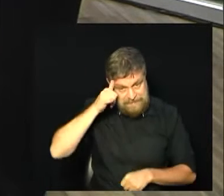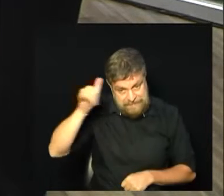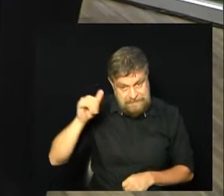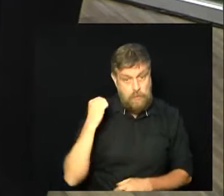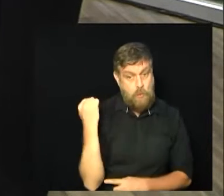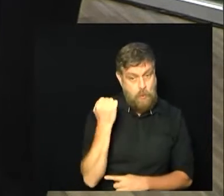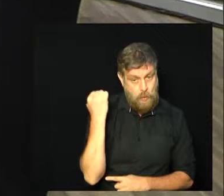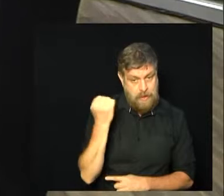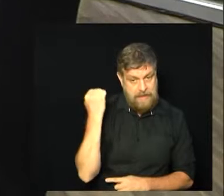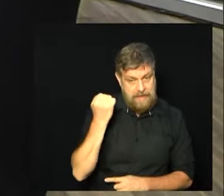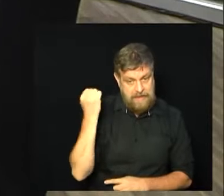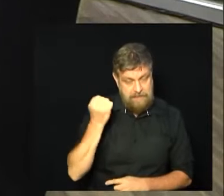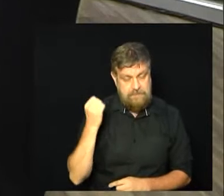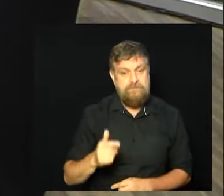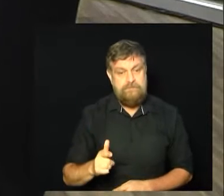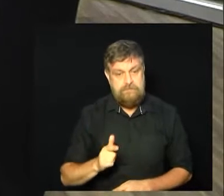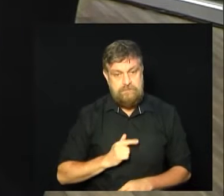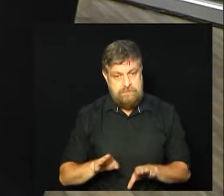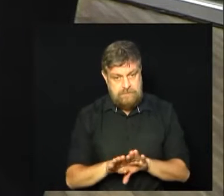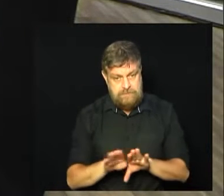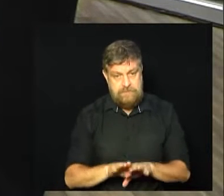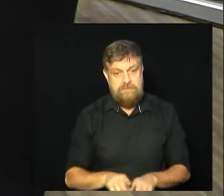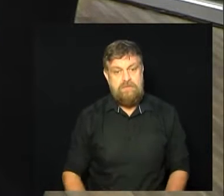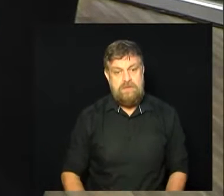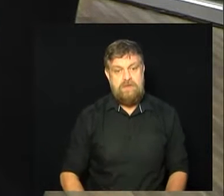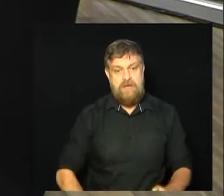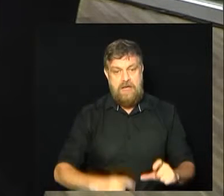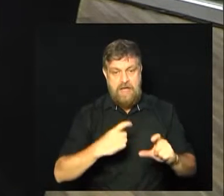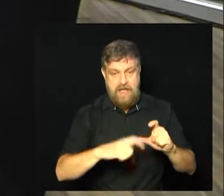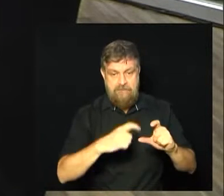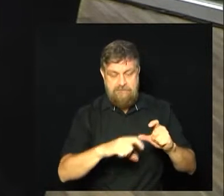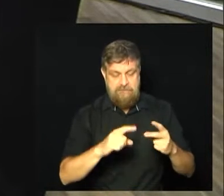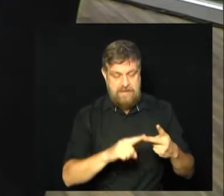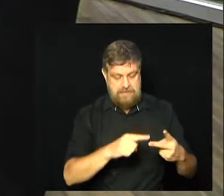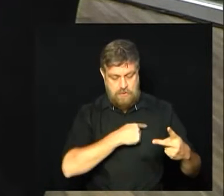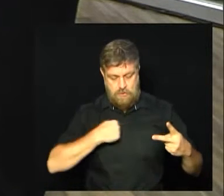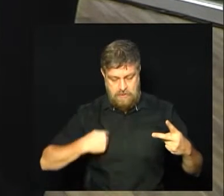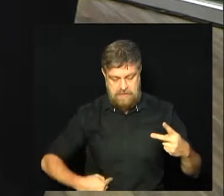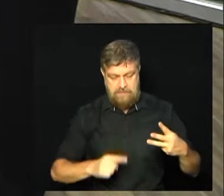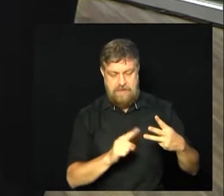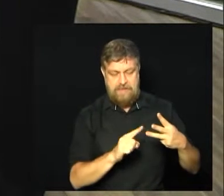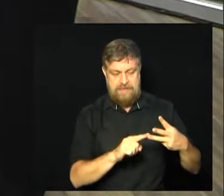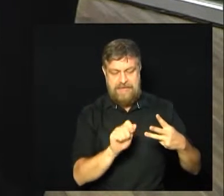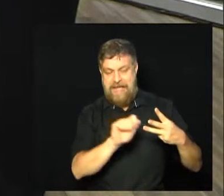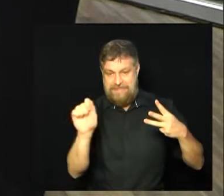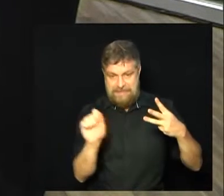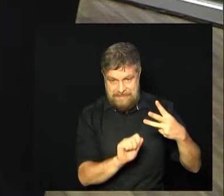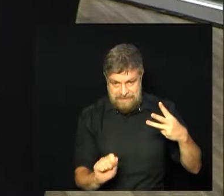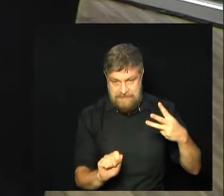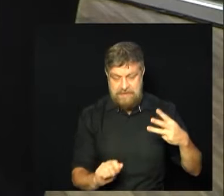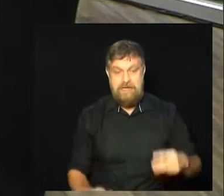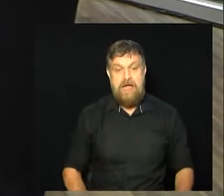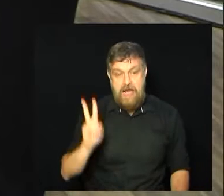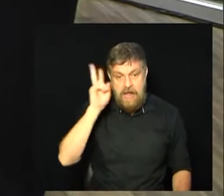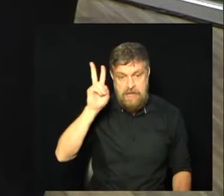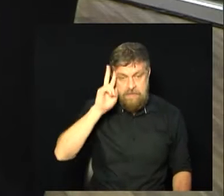mais grave da Covid-19, Pfizer, Coronavac e também a AstraZeneca, lembrando,